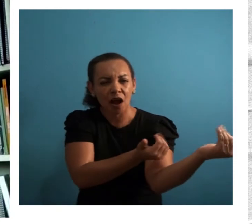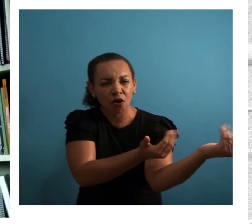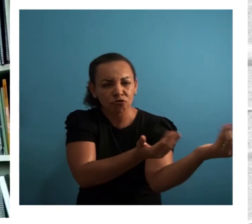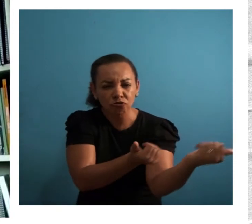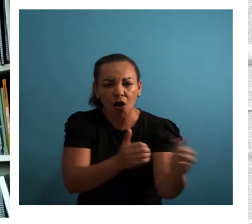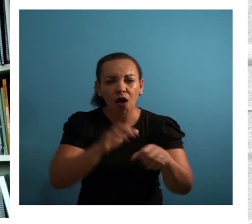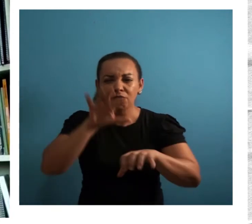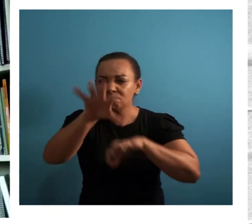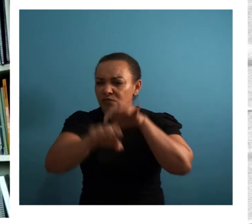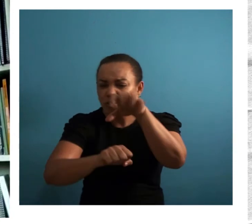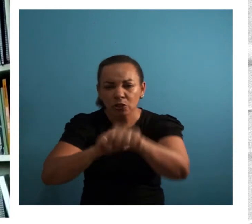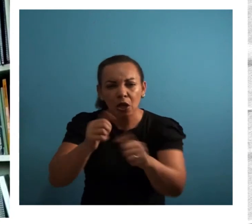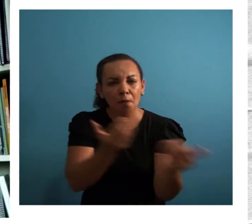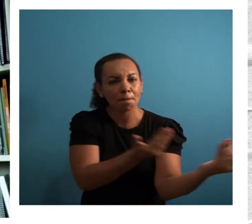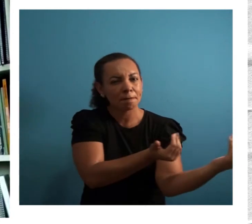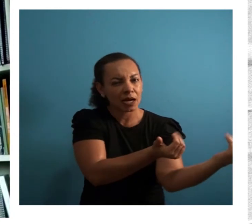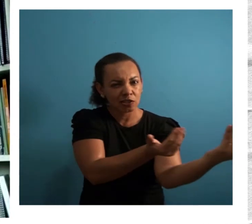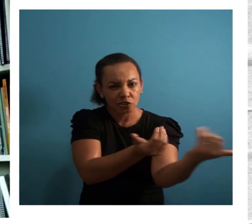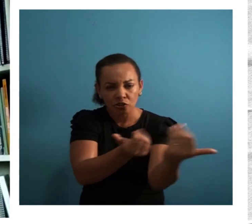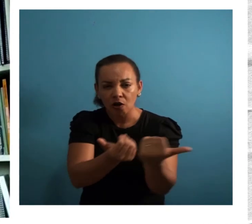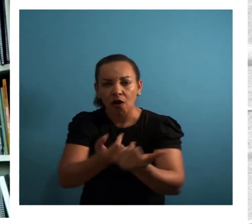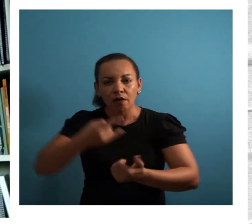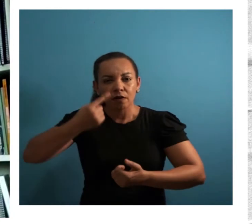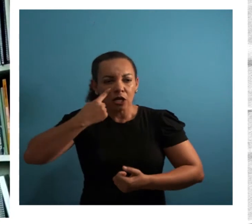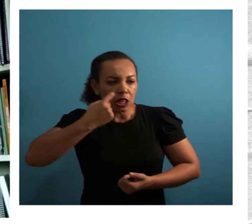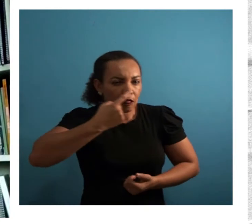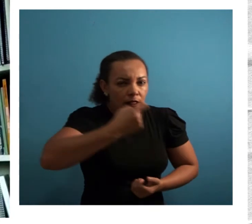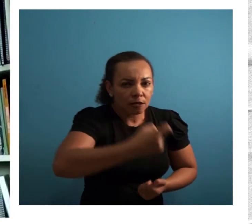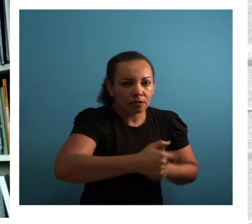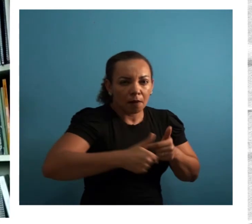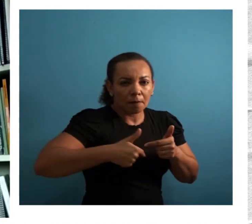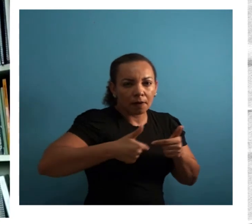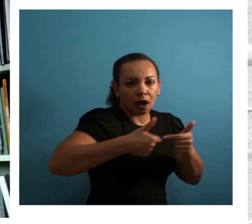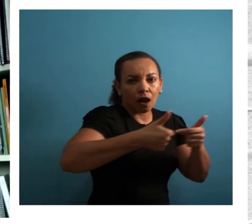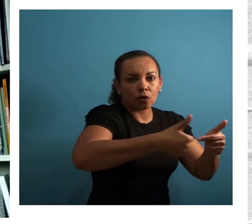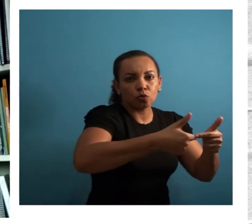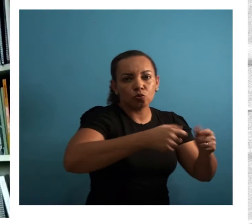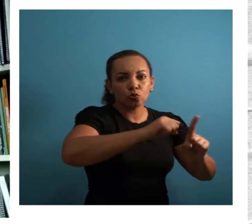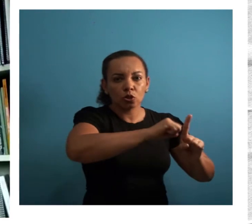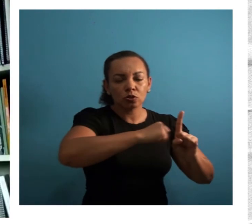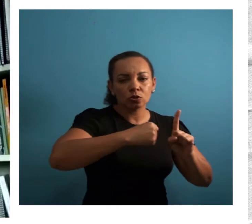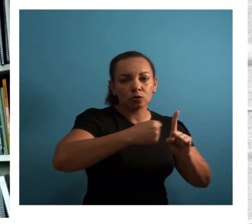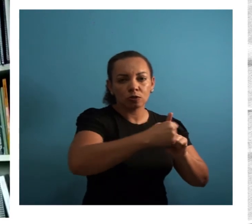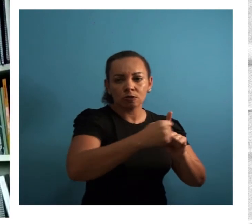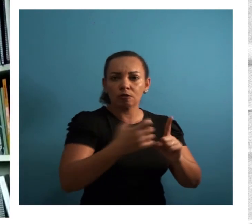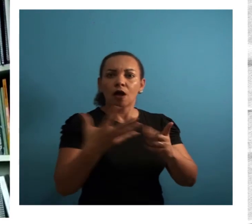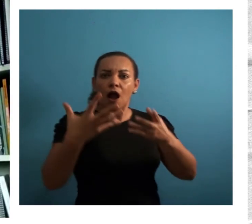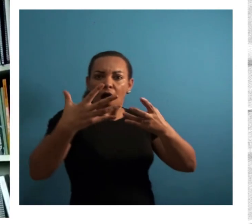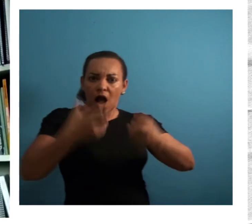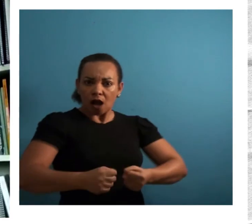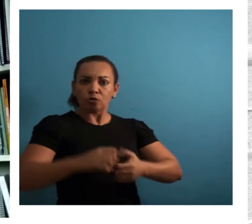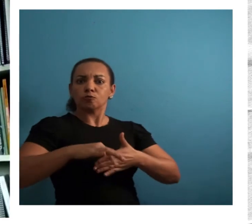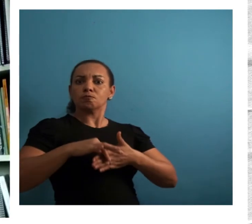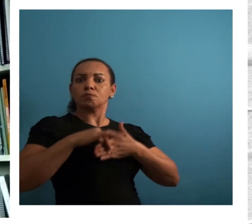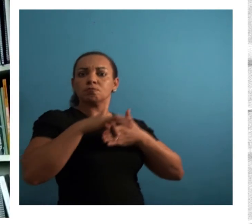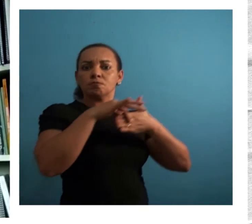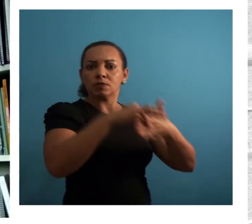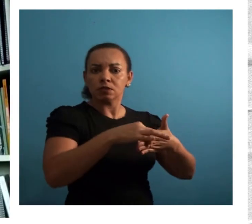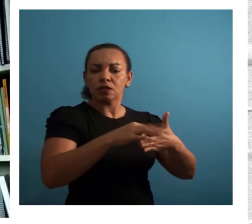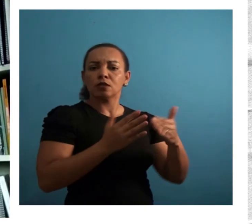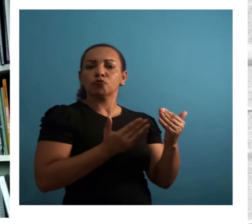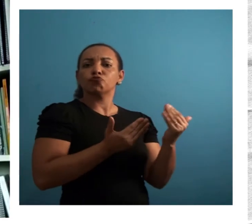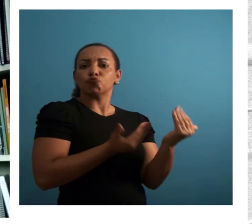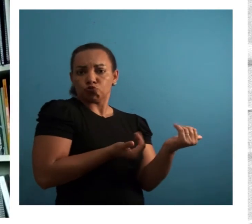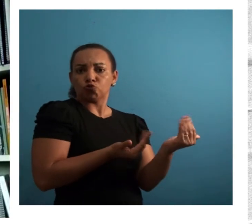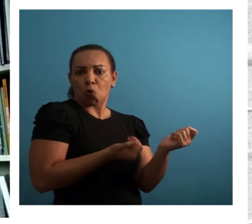responsabilizar pela liderança das lutas sociais fazer com que os jovens assumam o comando a linha de frente